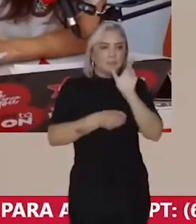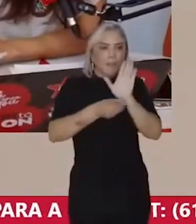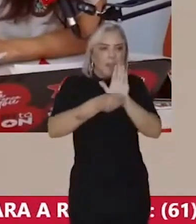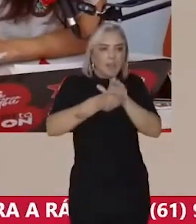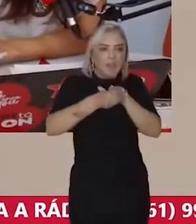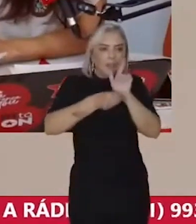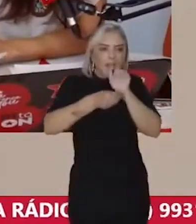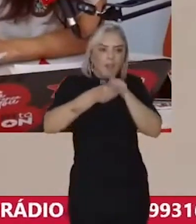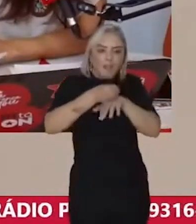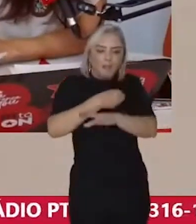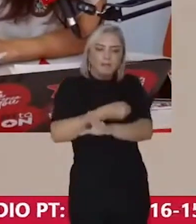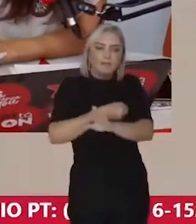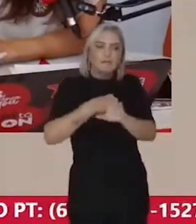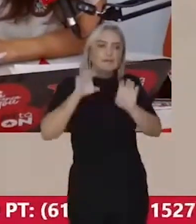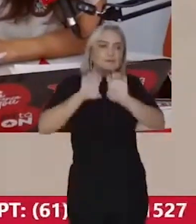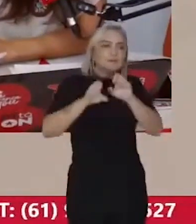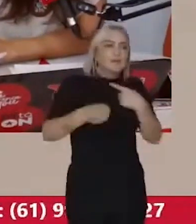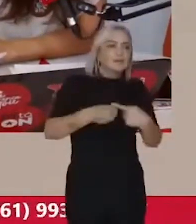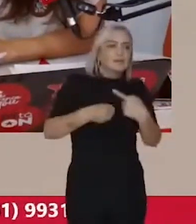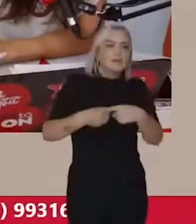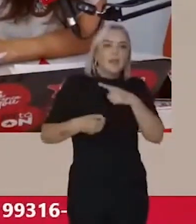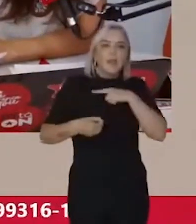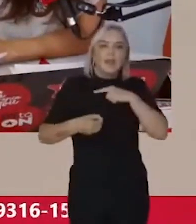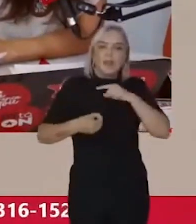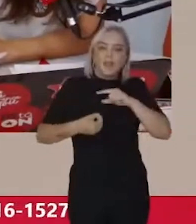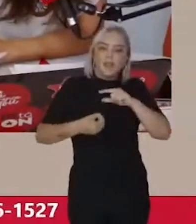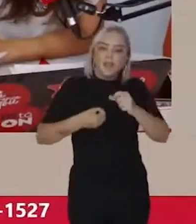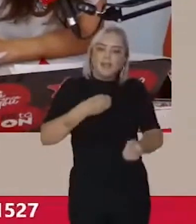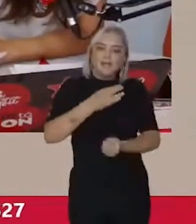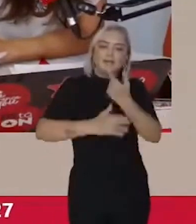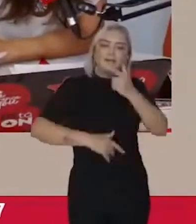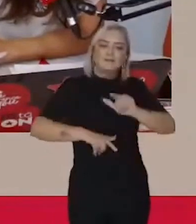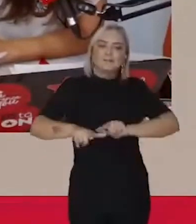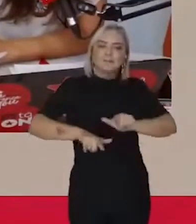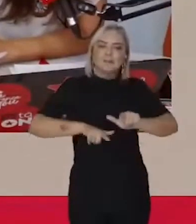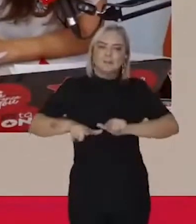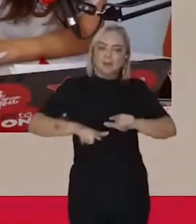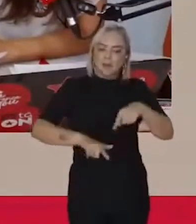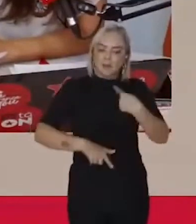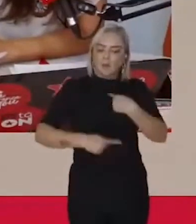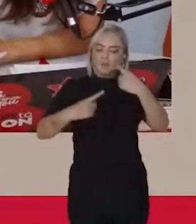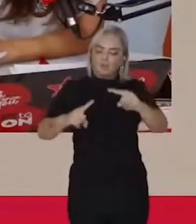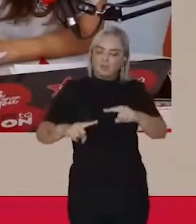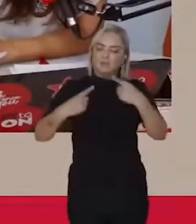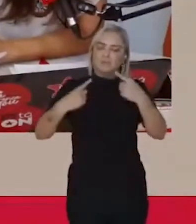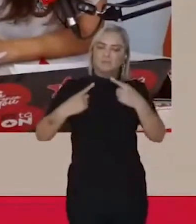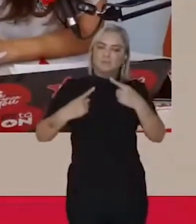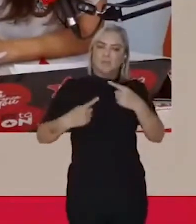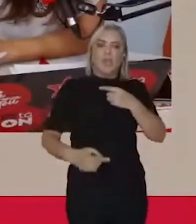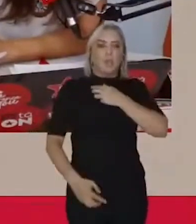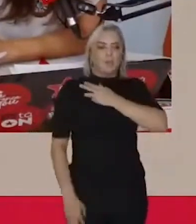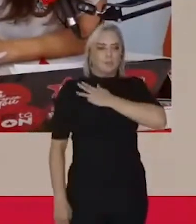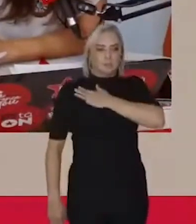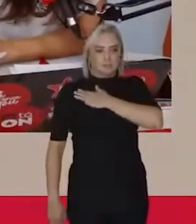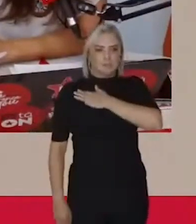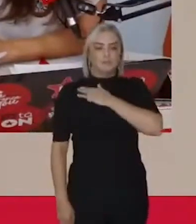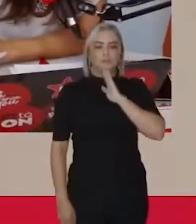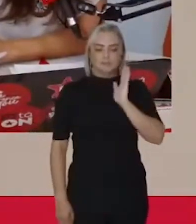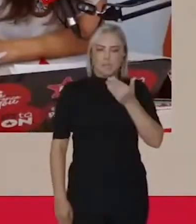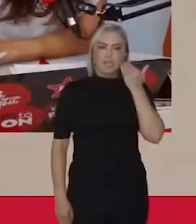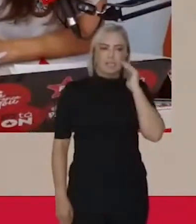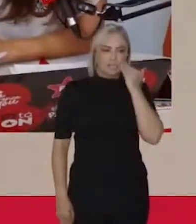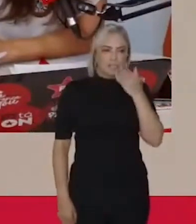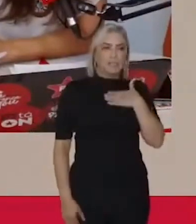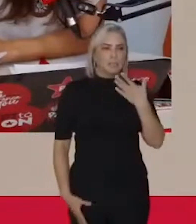reestruturação das cidades, o que você mais tem é a geração de empregos. Então, nosso grande desafio, isso o presidente Lula já coloca com muita